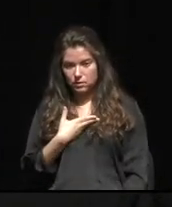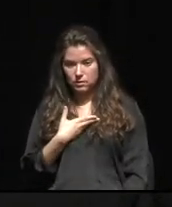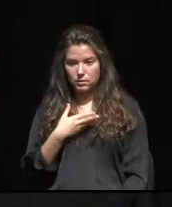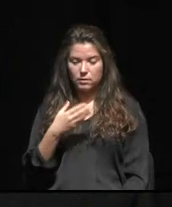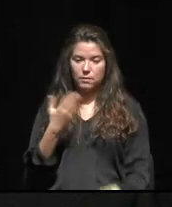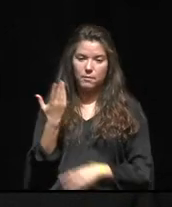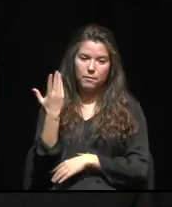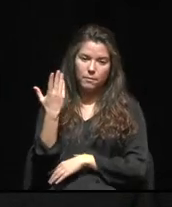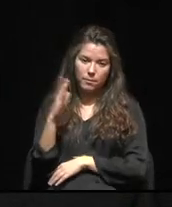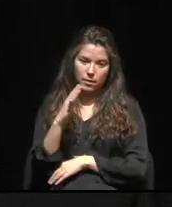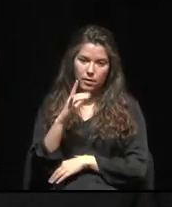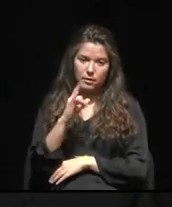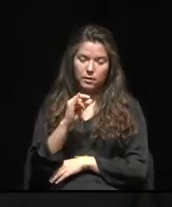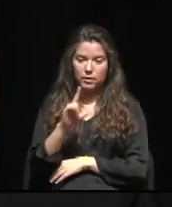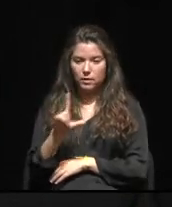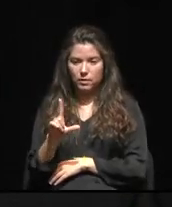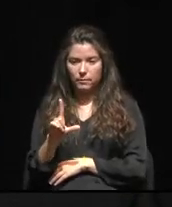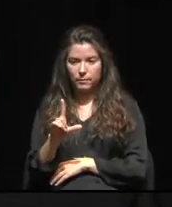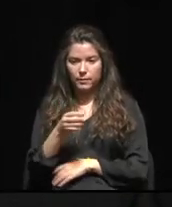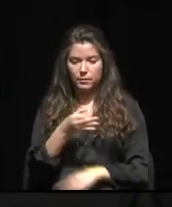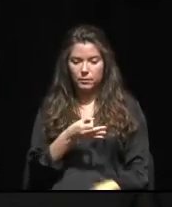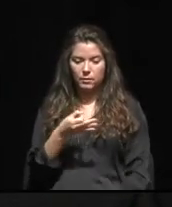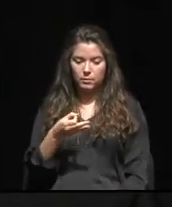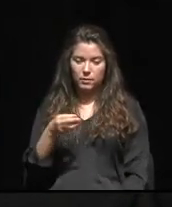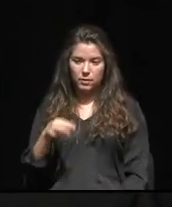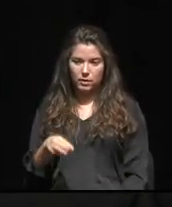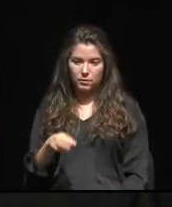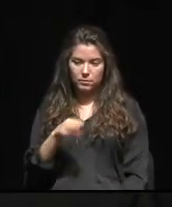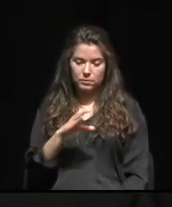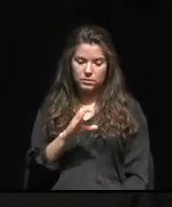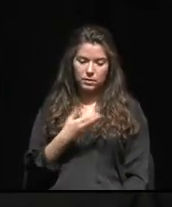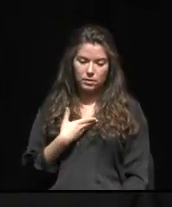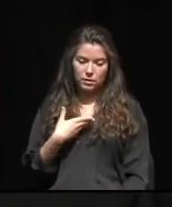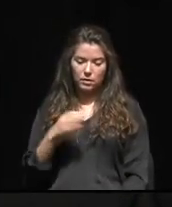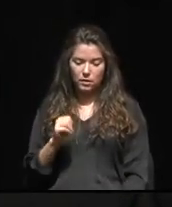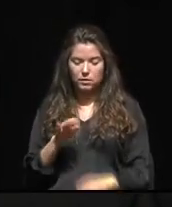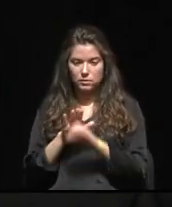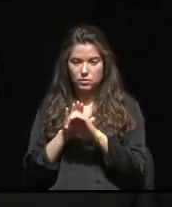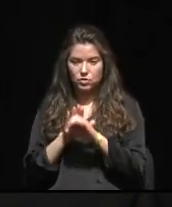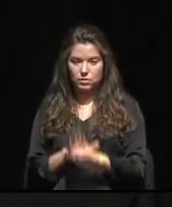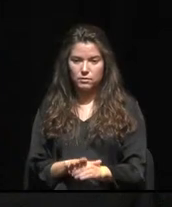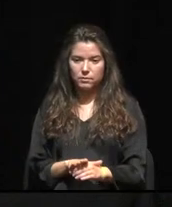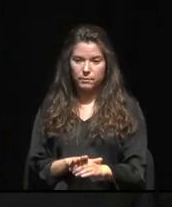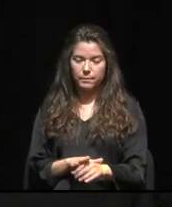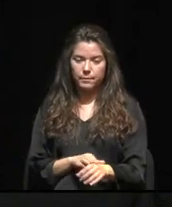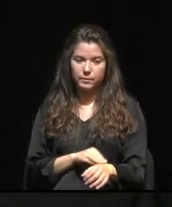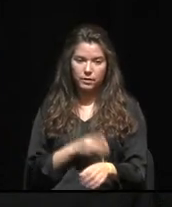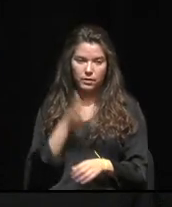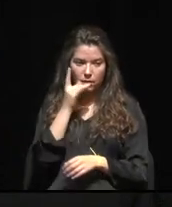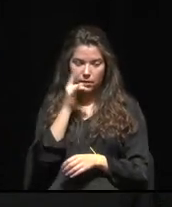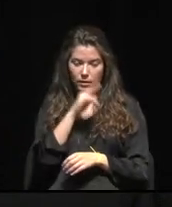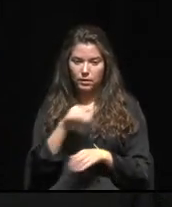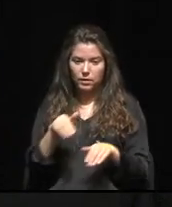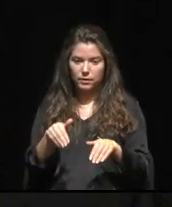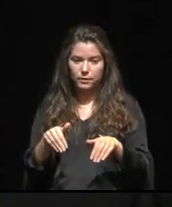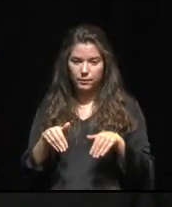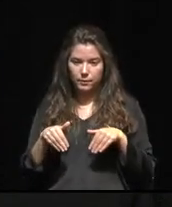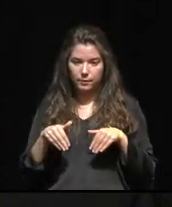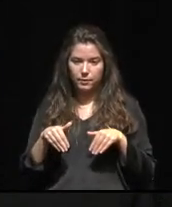Pan iniciativa Liberal PPM CDs e chega quem